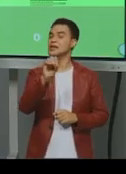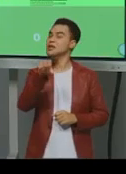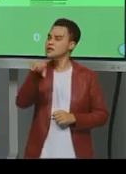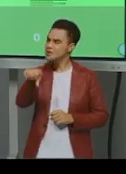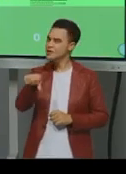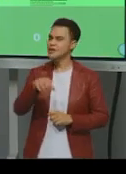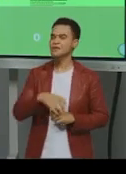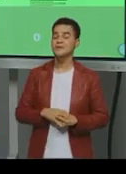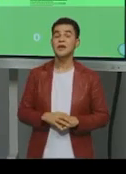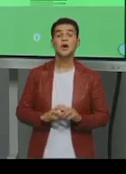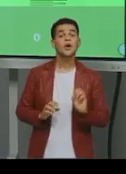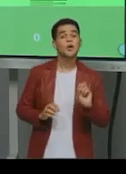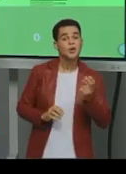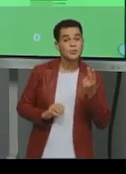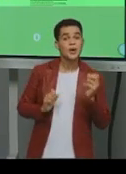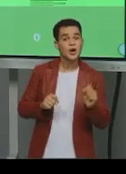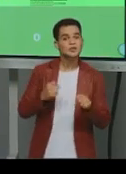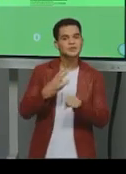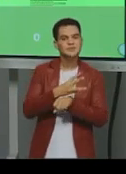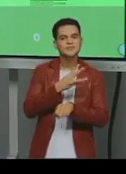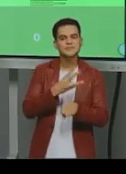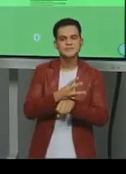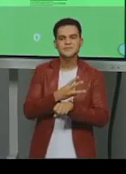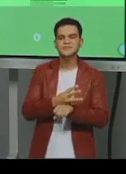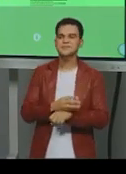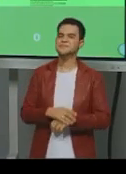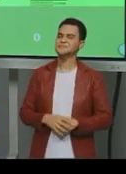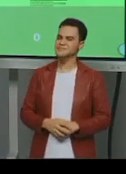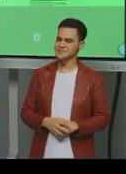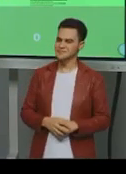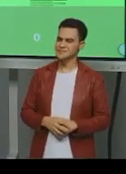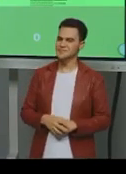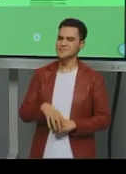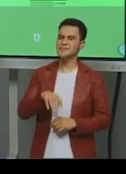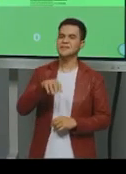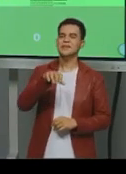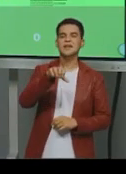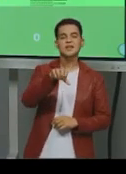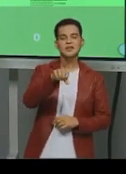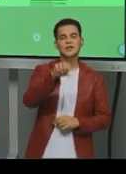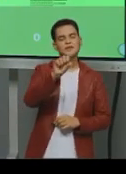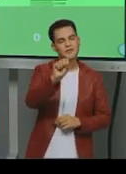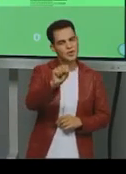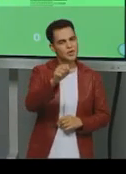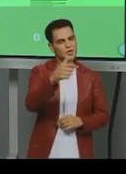31-3254-3009 ou envie uma mensagem para o nosso WhatsApp, número